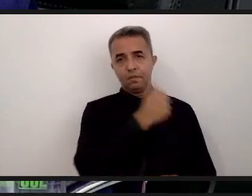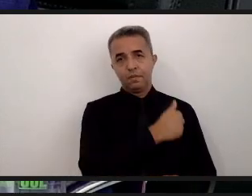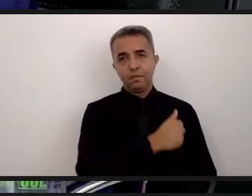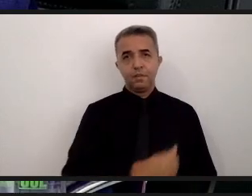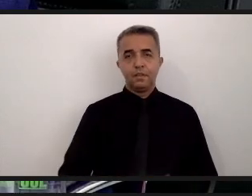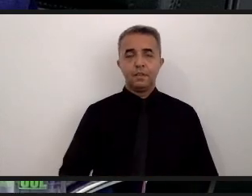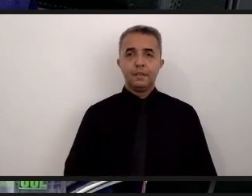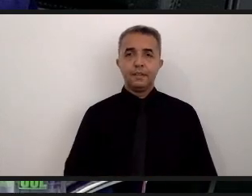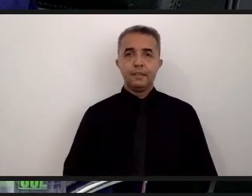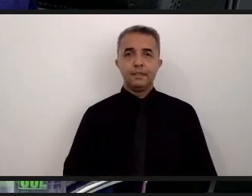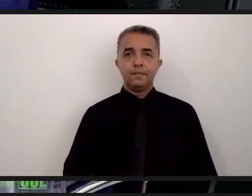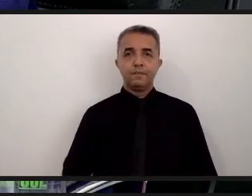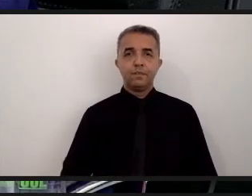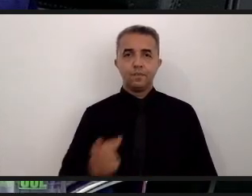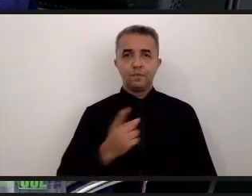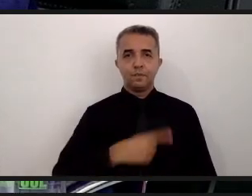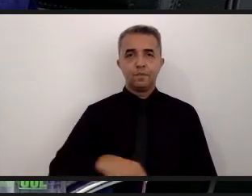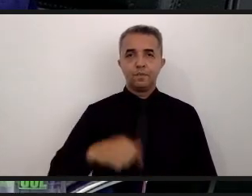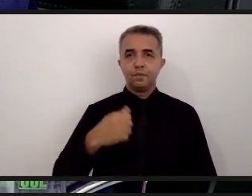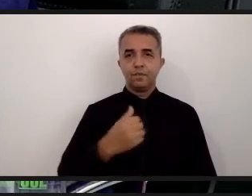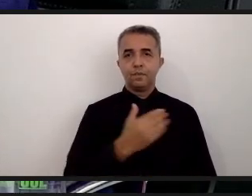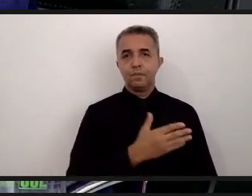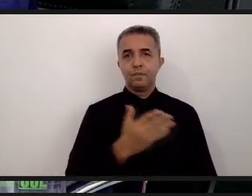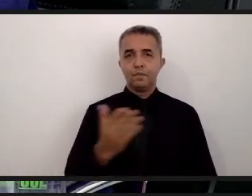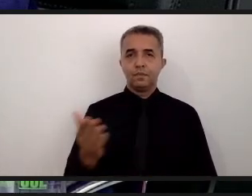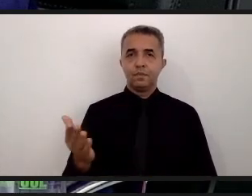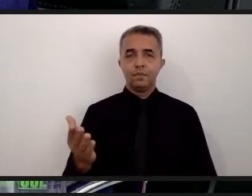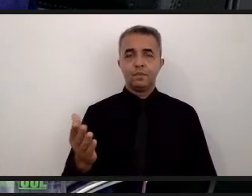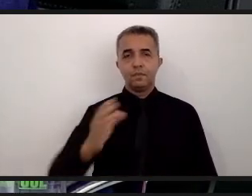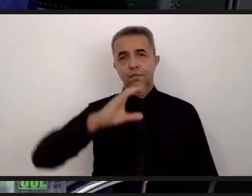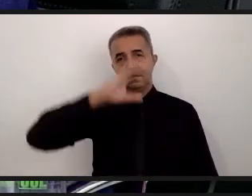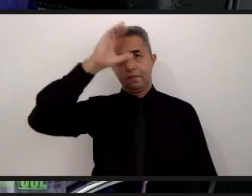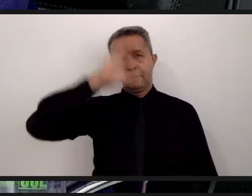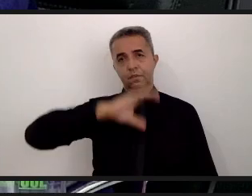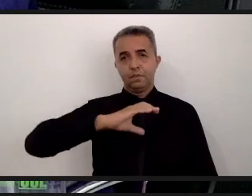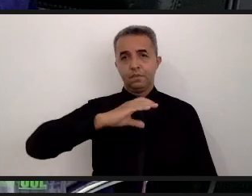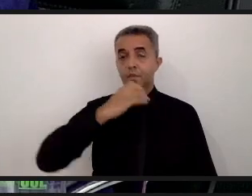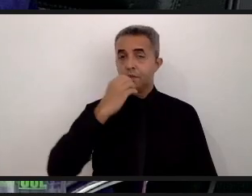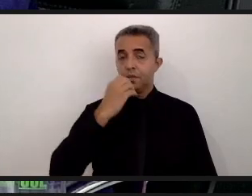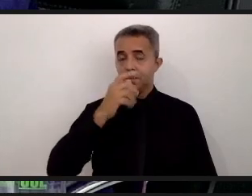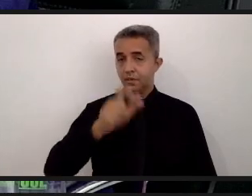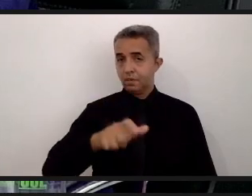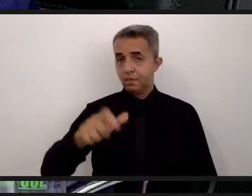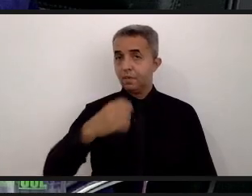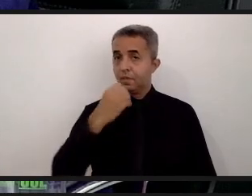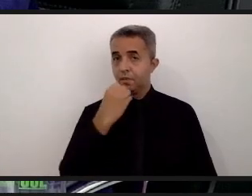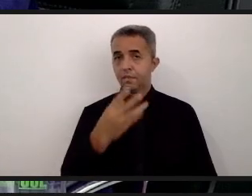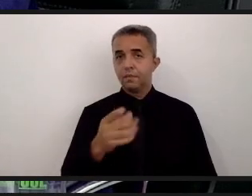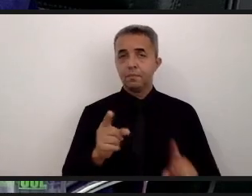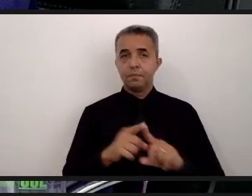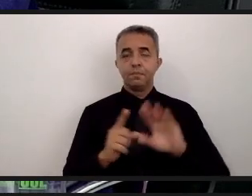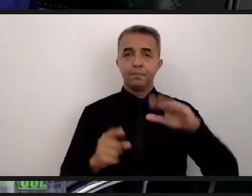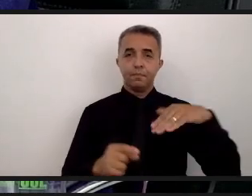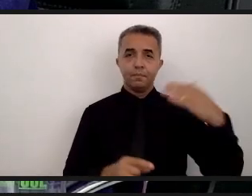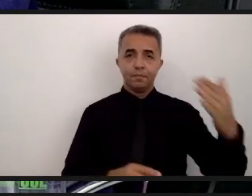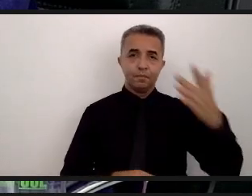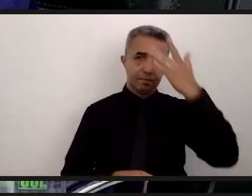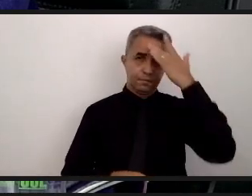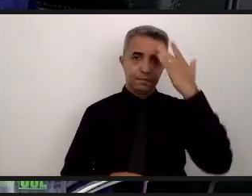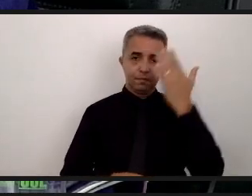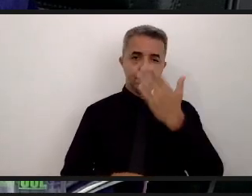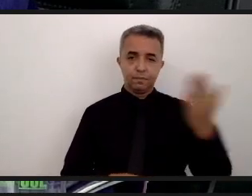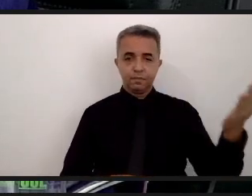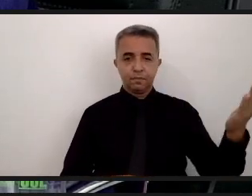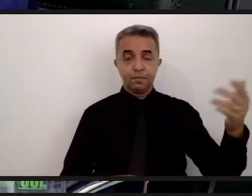Então, precisamos aqui de cidadãos do bens, mas precisamos de pessoas lá fora também, e quando